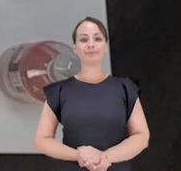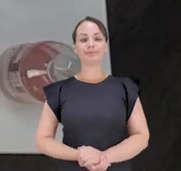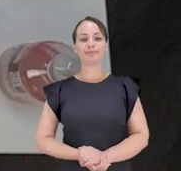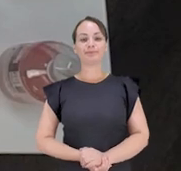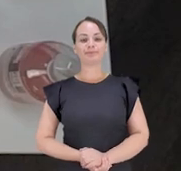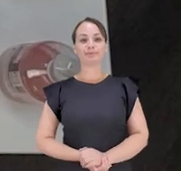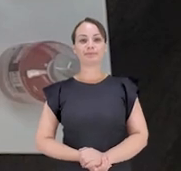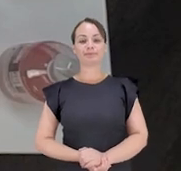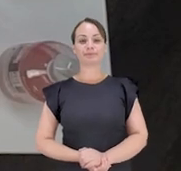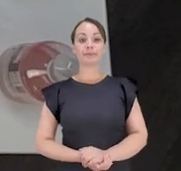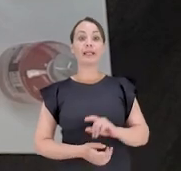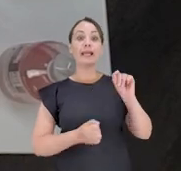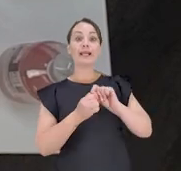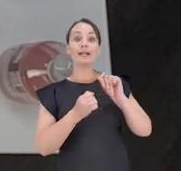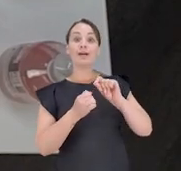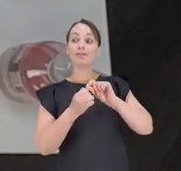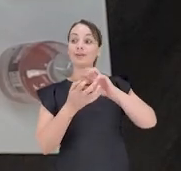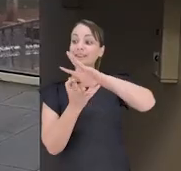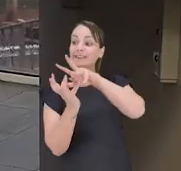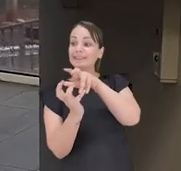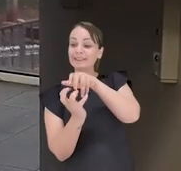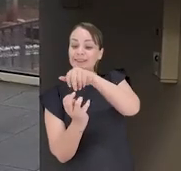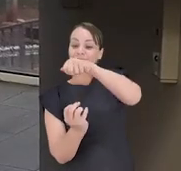Muito linda. Aí ela faz uns drizzles, ó.